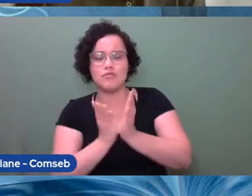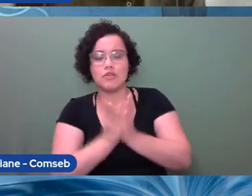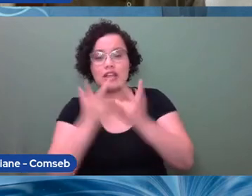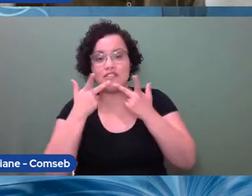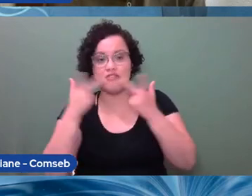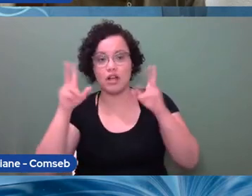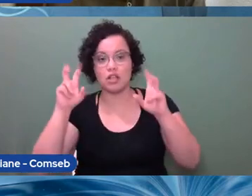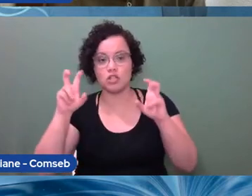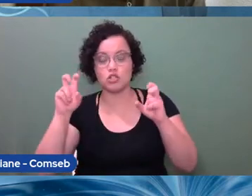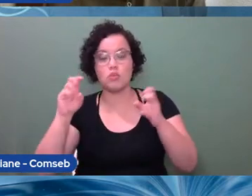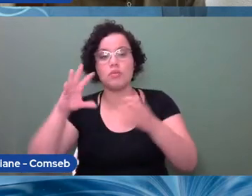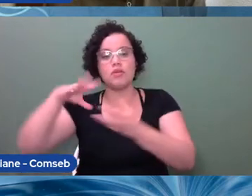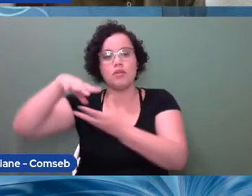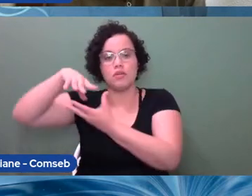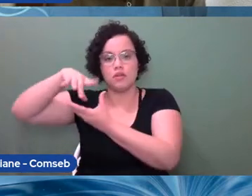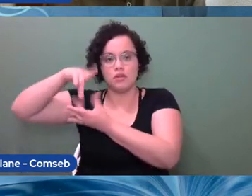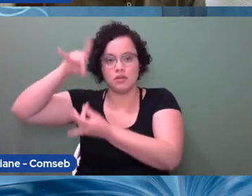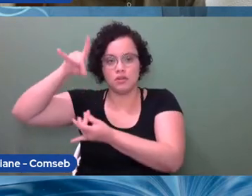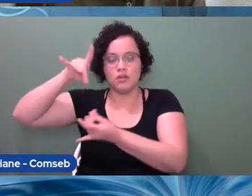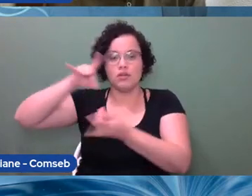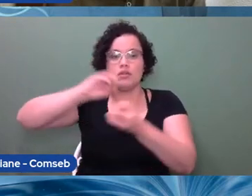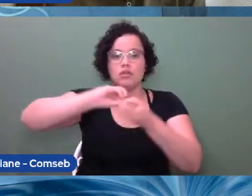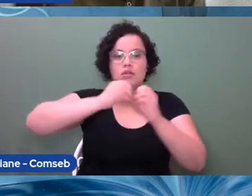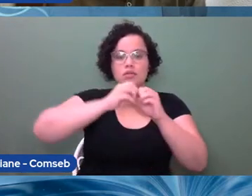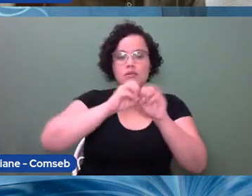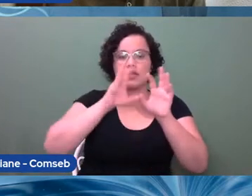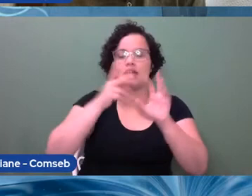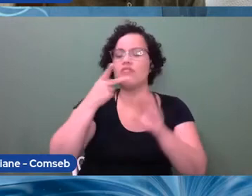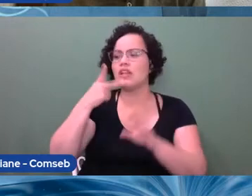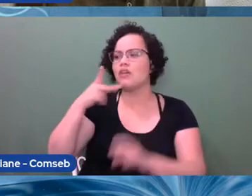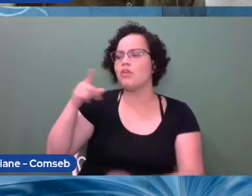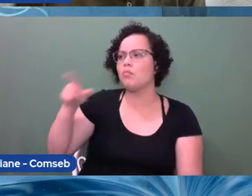e a Matéria, ele foi perguntado se seria lícito